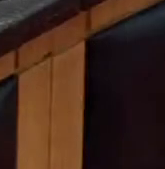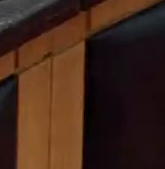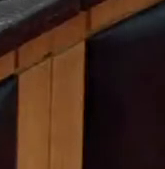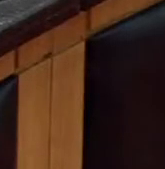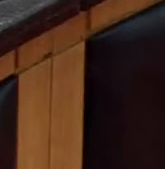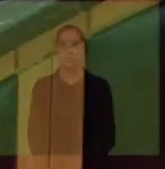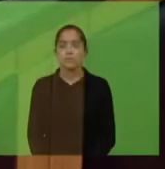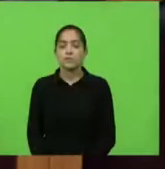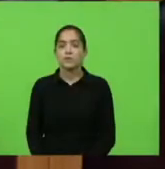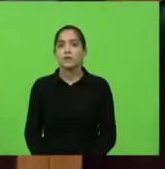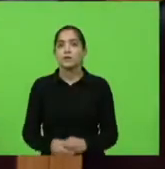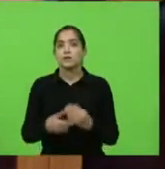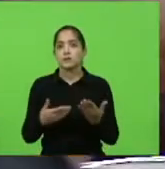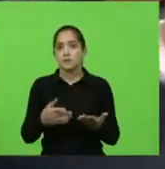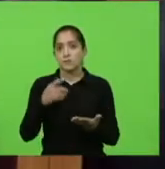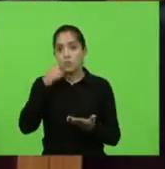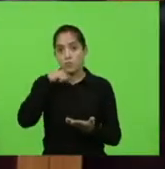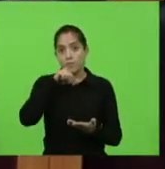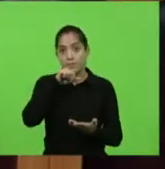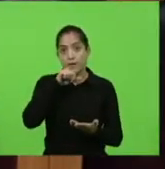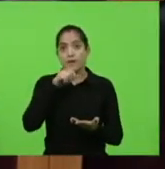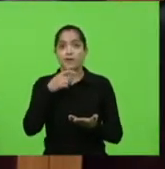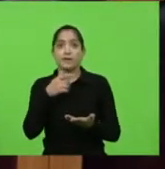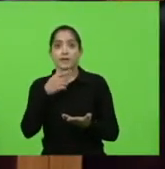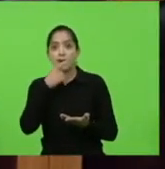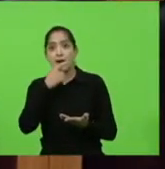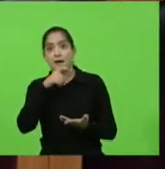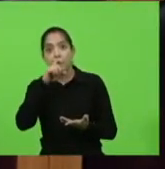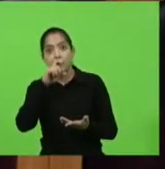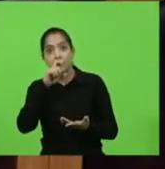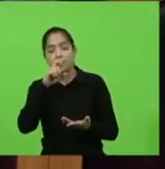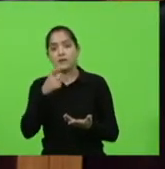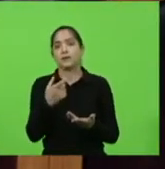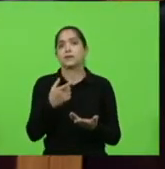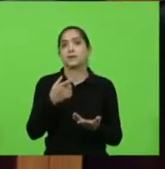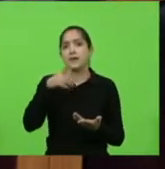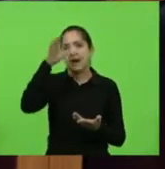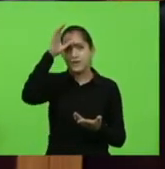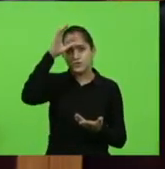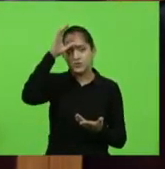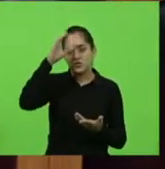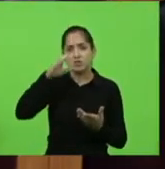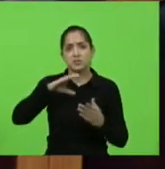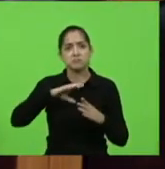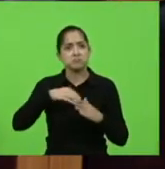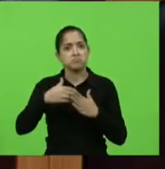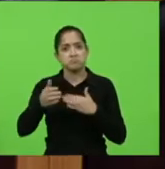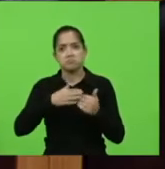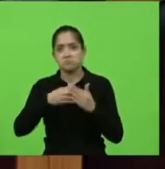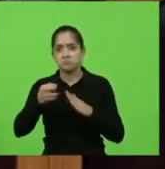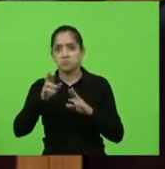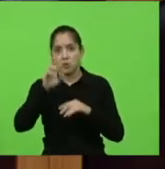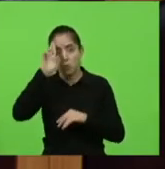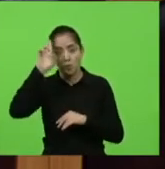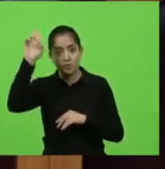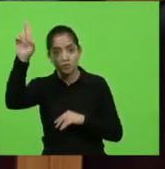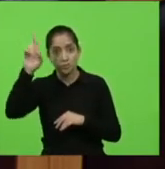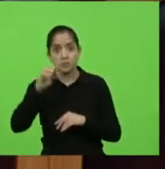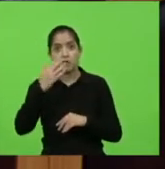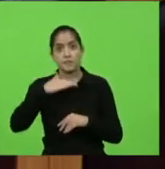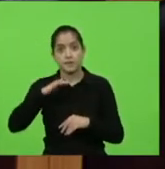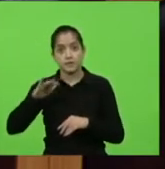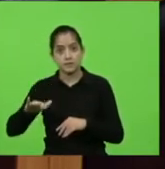Bom, o pai, a mãe, o avô, a avó, o padrinho, a madrinha, o tio, a tia, seja ela quem for o responsável pela criança ou